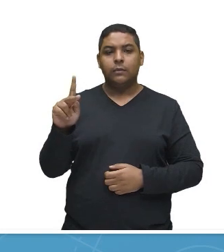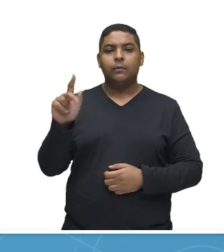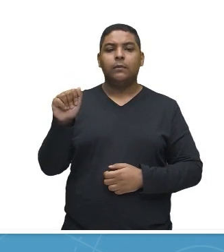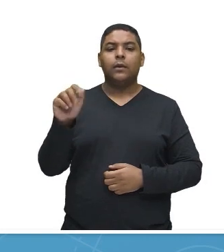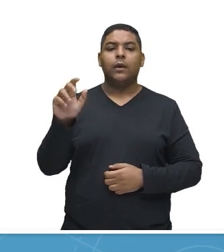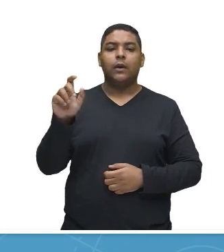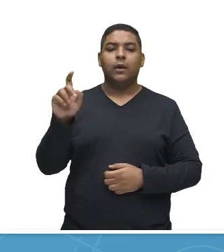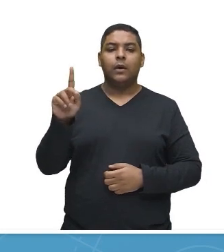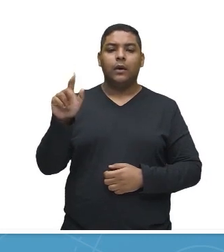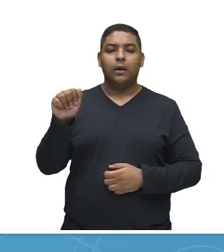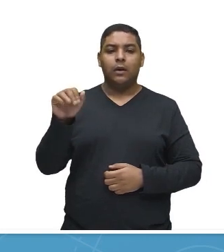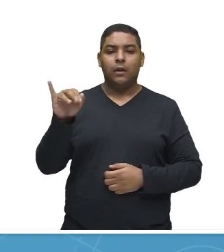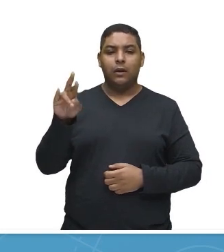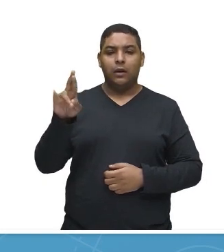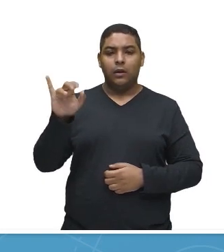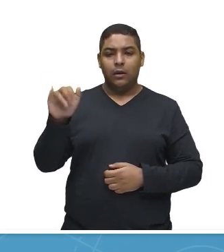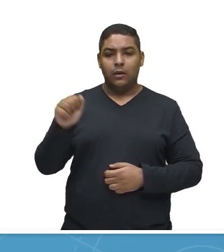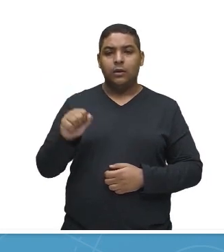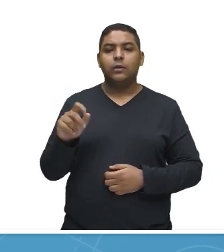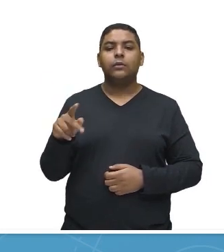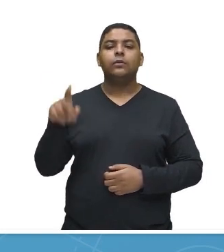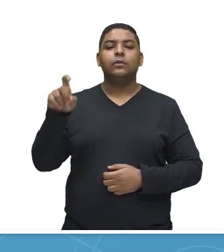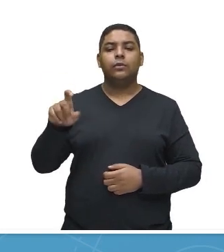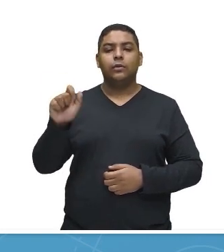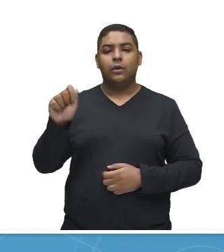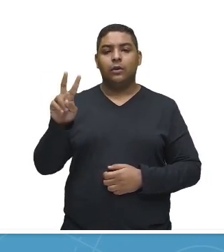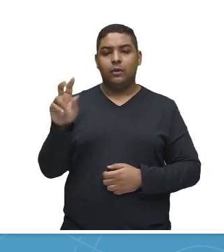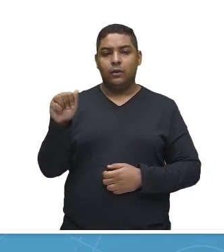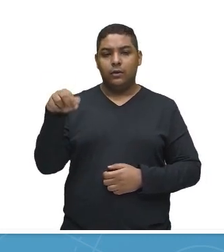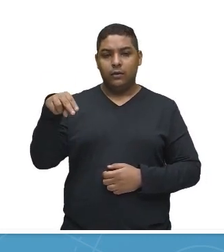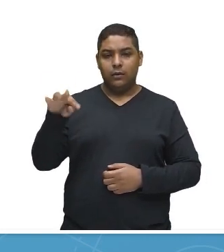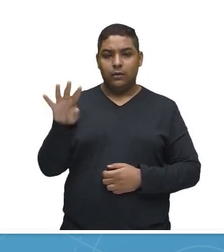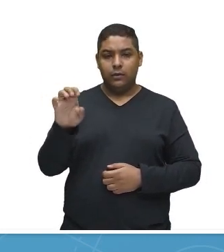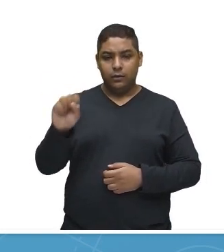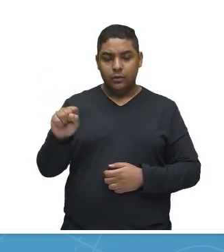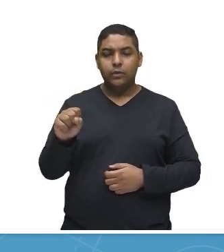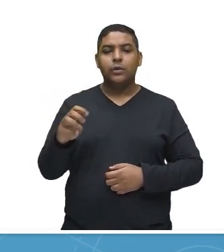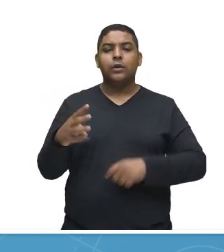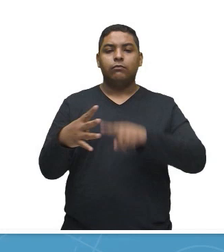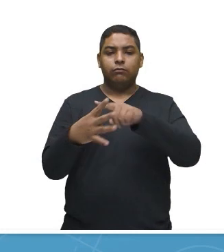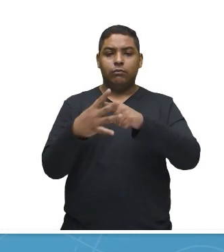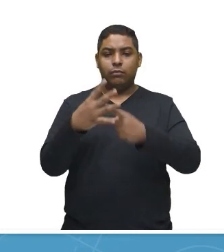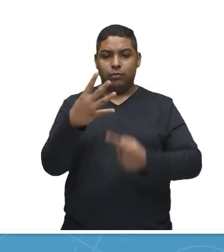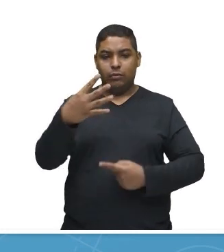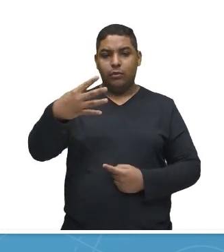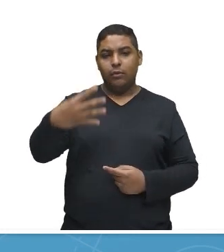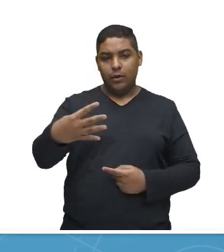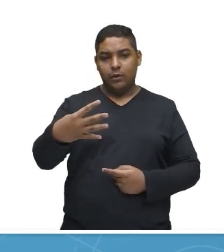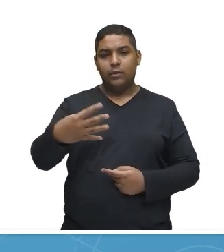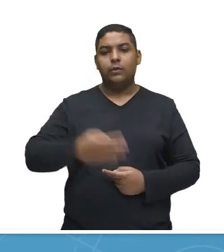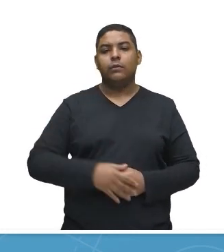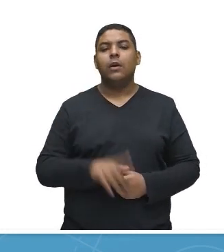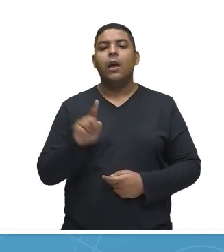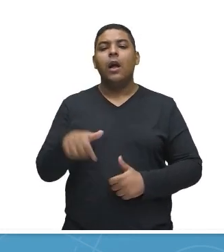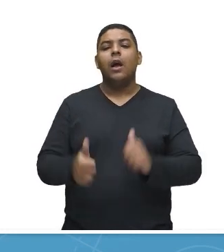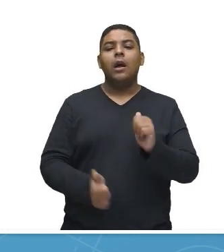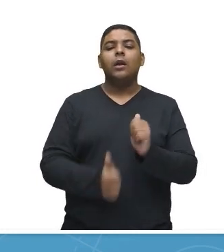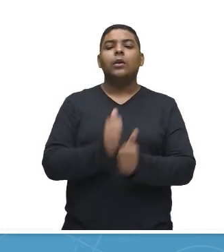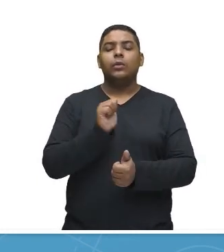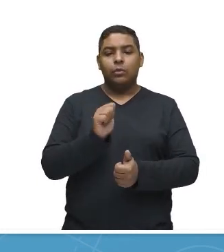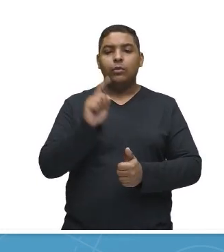camaiurás e os chavantes, tá? Essa luta, ela é praticada